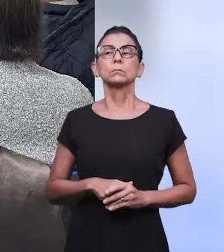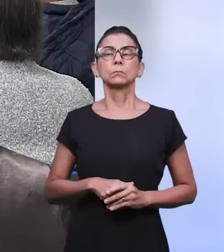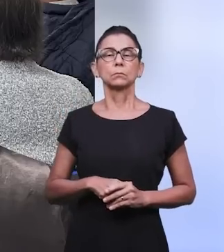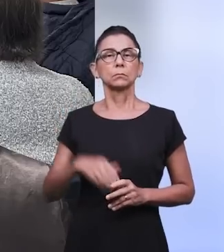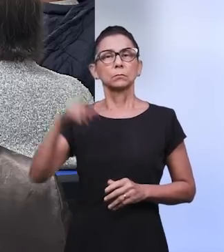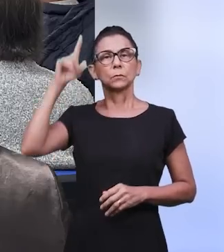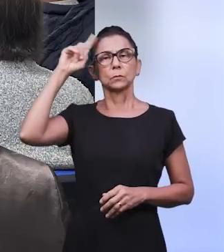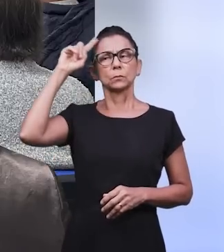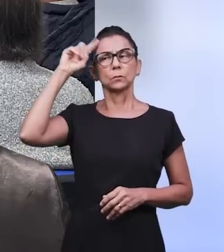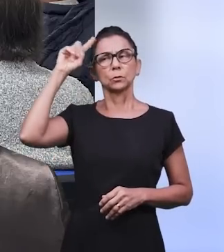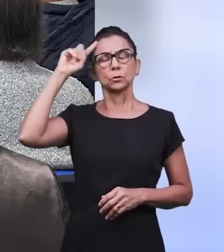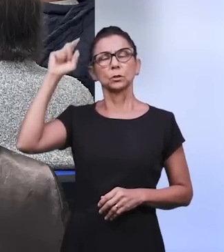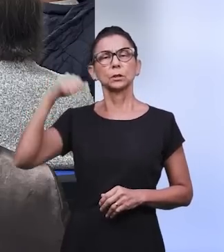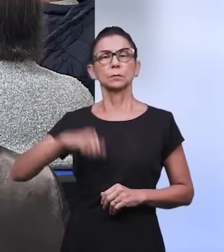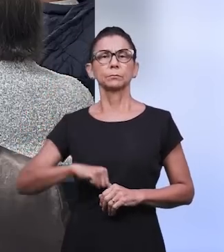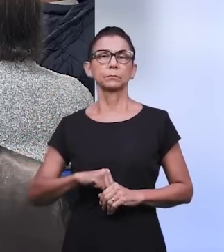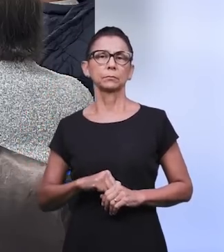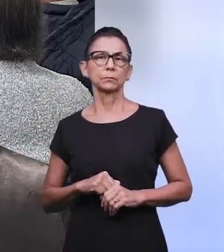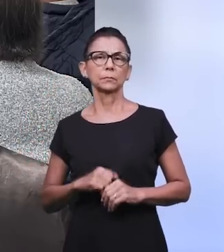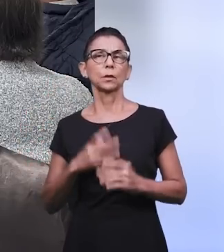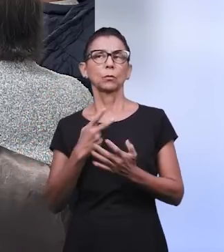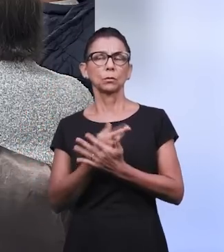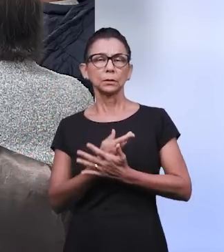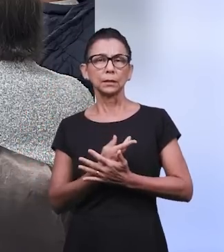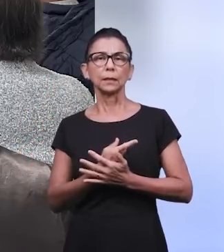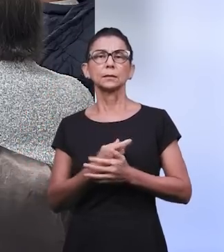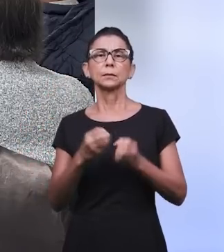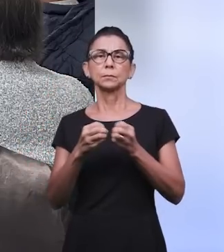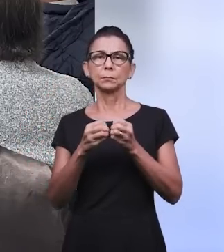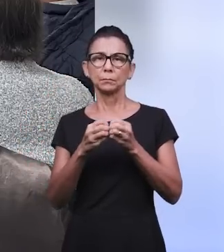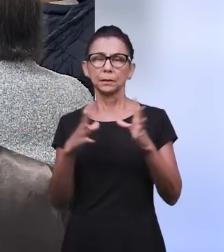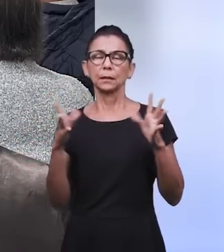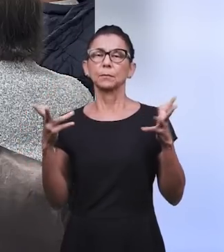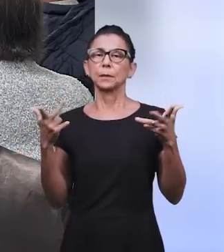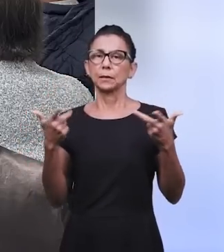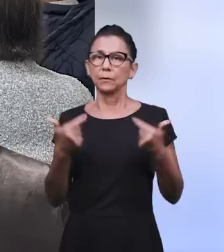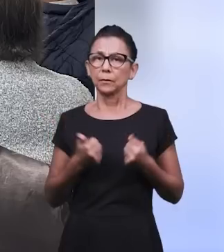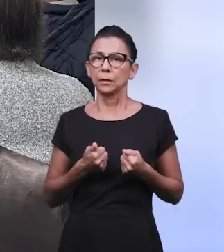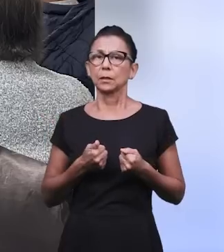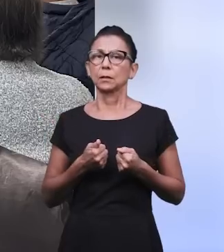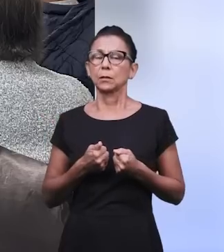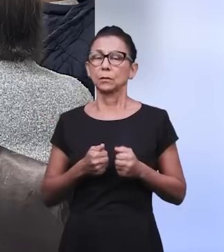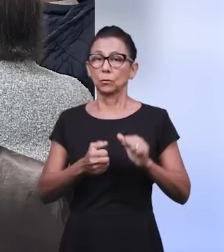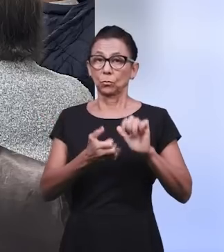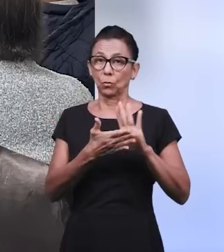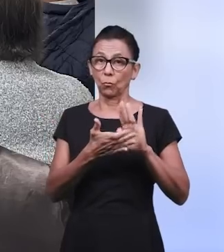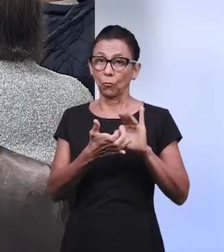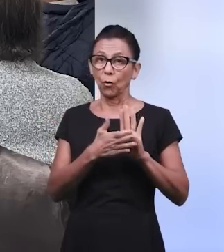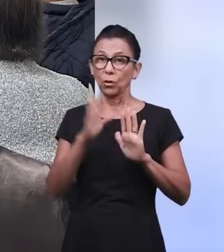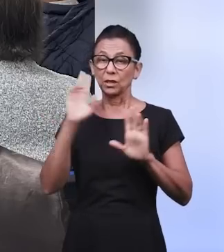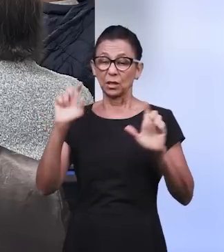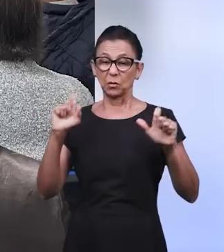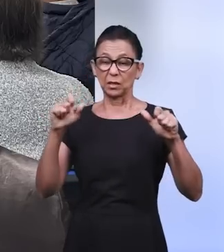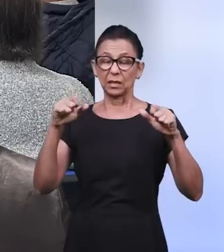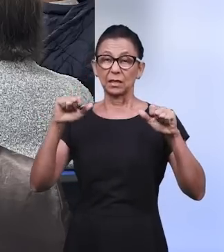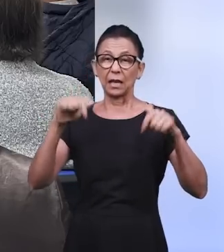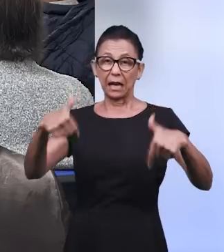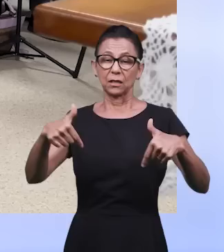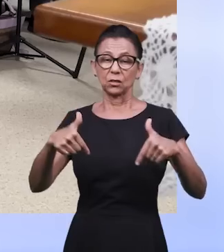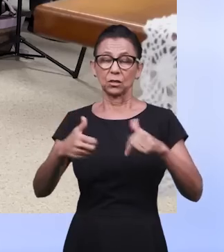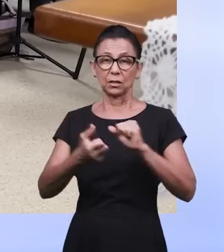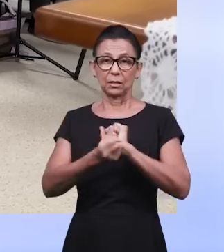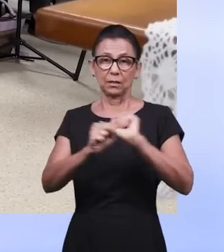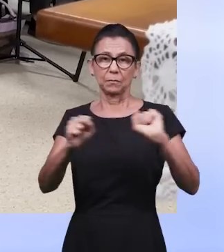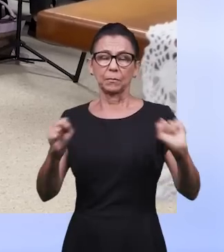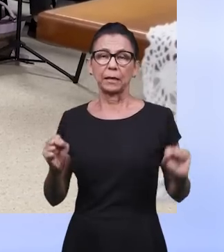vida da igreja. Através do louvor, muitas batalhas foram vencidas, vidas foram libertas e o nome do Senhor